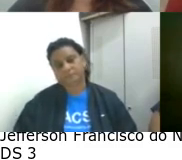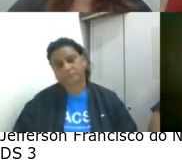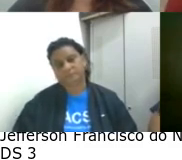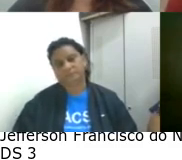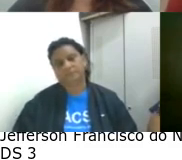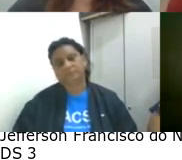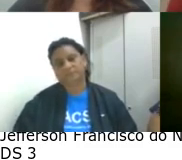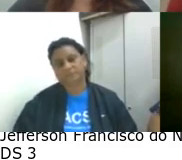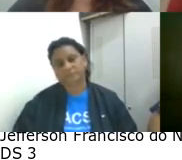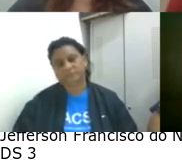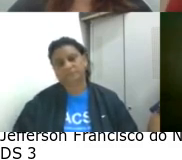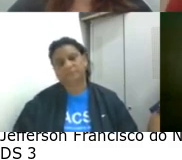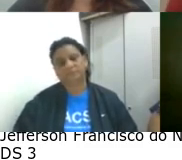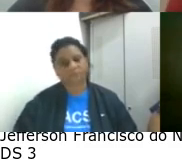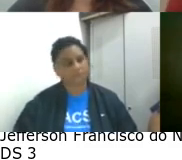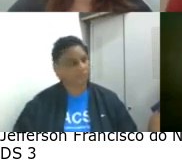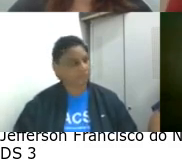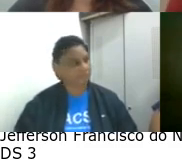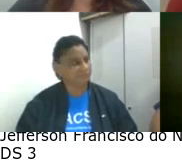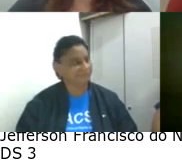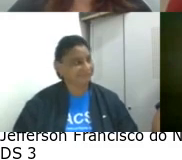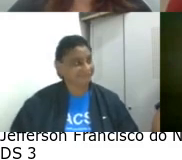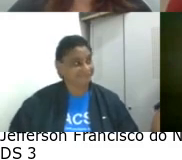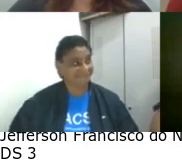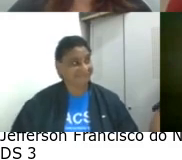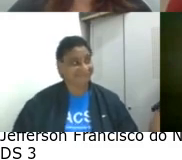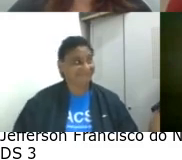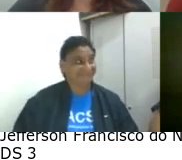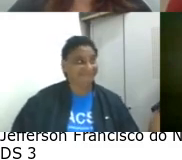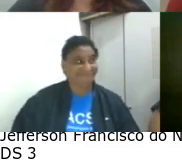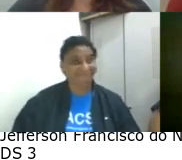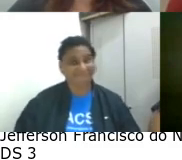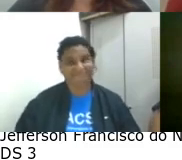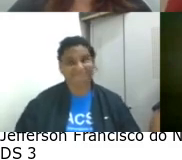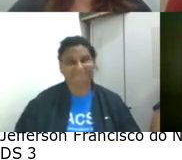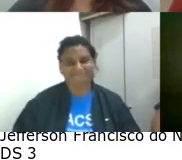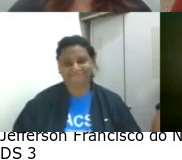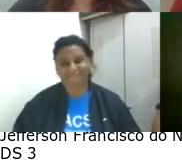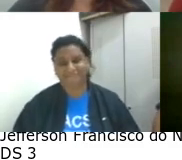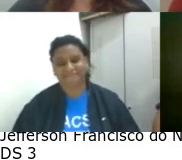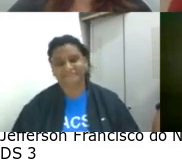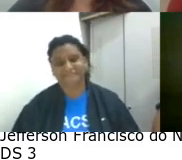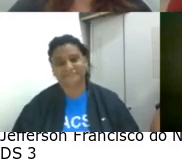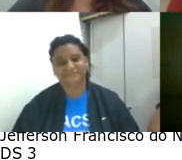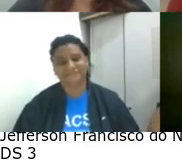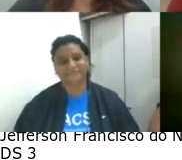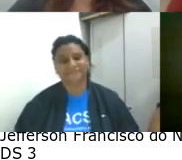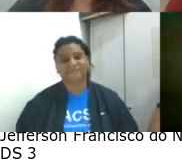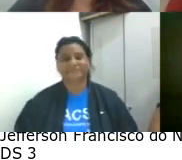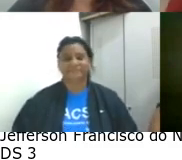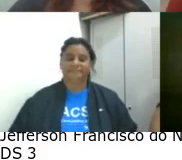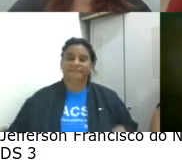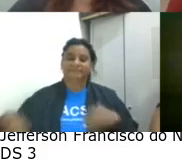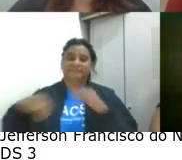medicação assim como não é o trabalho do agente comunitário de saúde apenas a